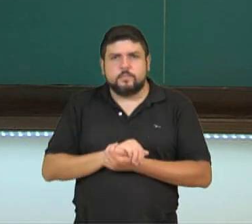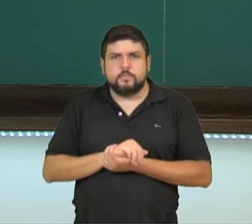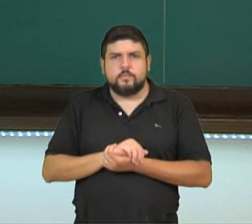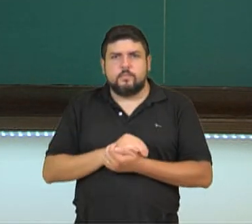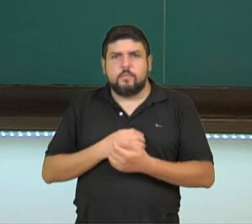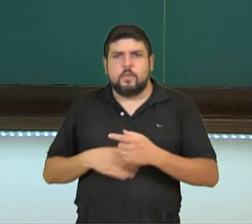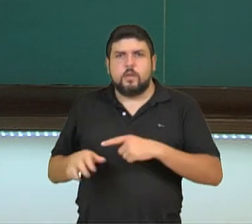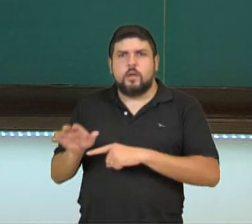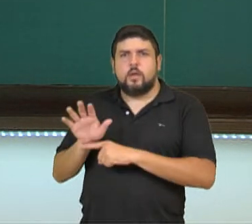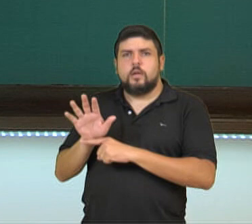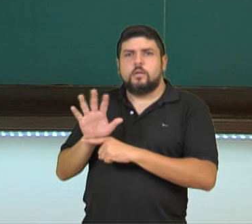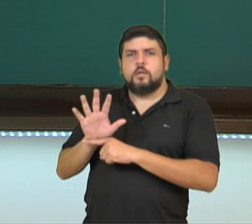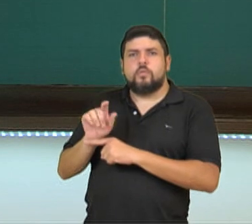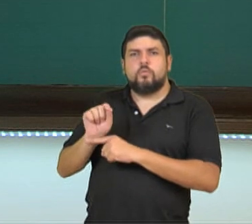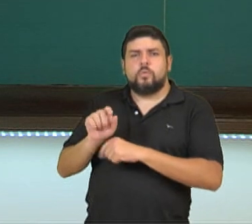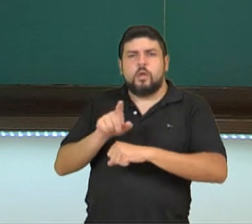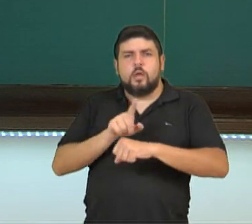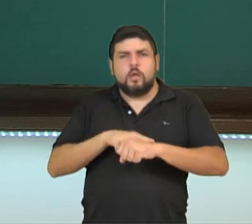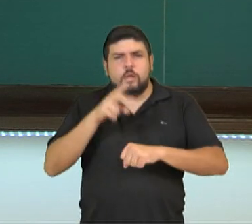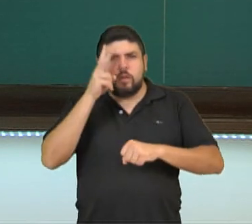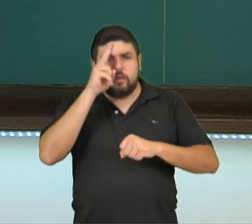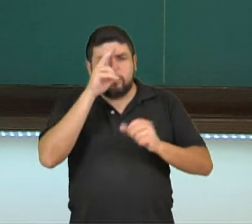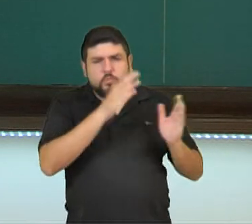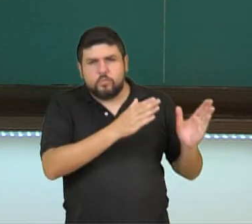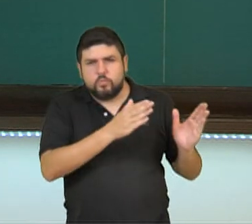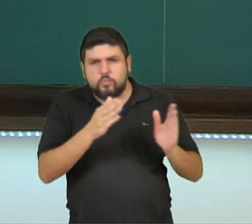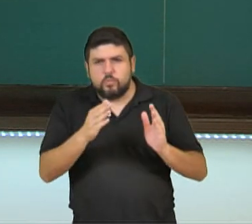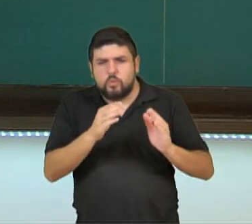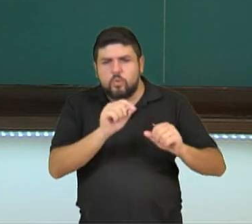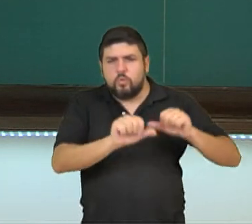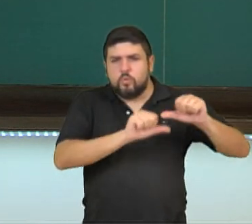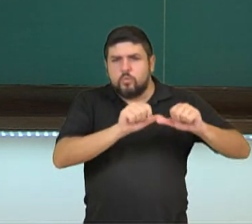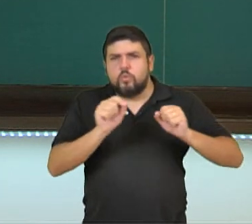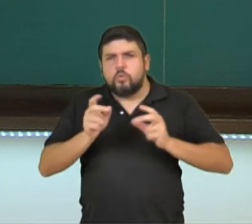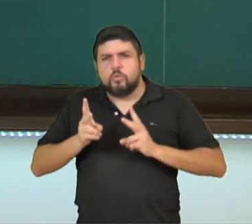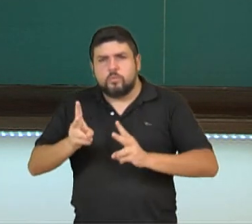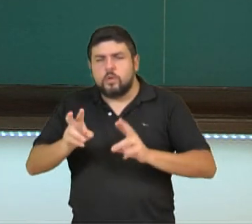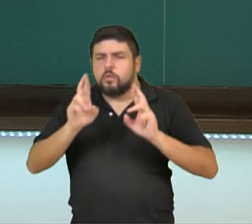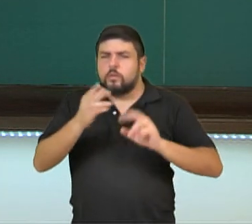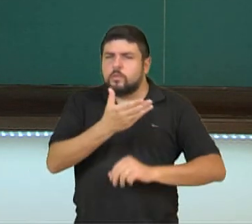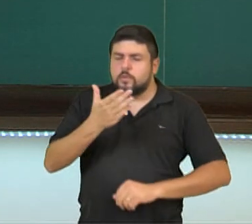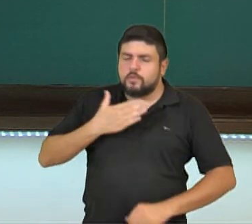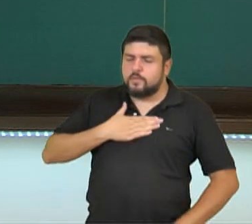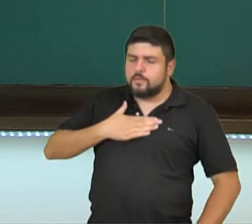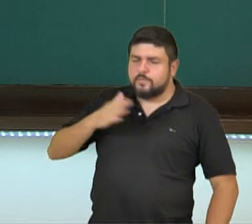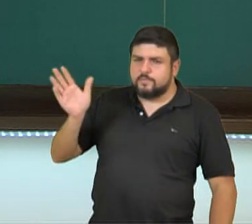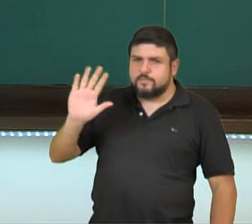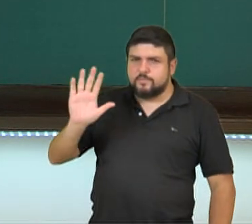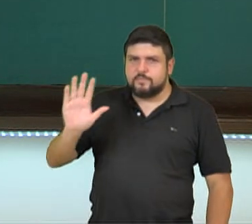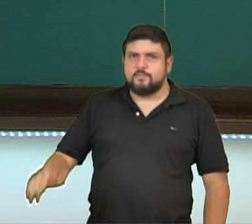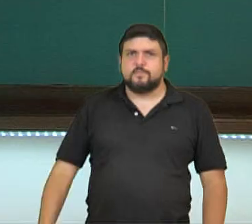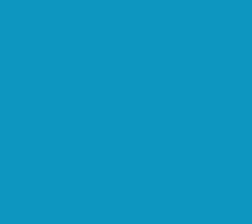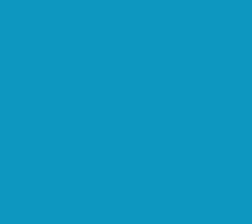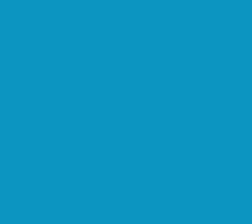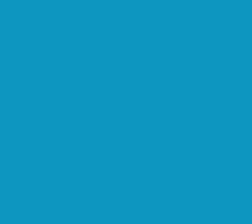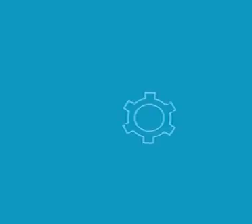nós falamos sobre tempo histórico, rupturas e permanências. Espero que vocês tenham gostado. Até breve!